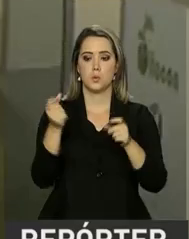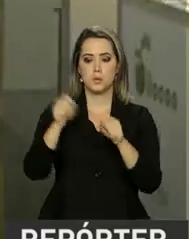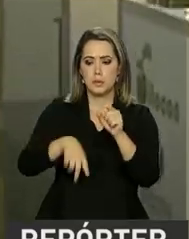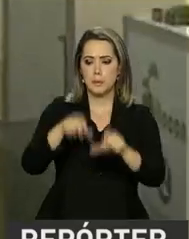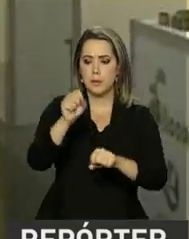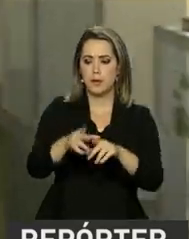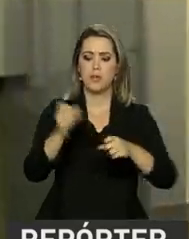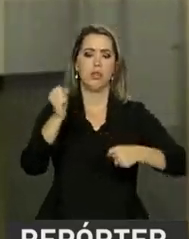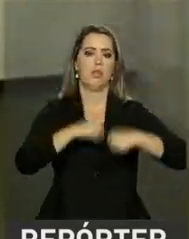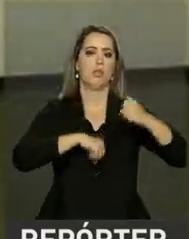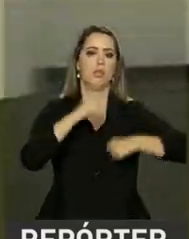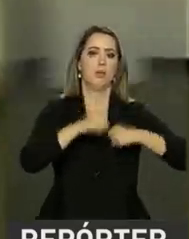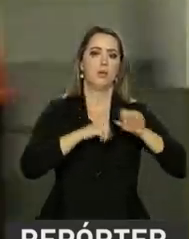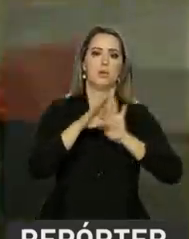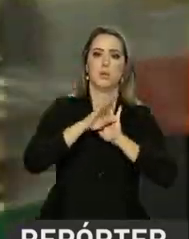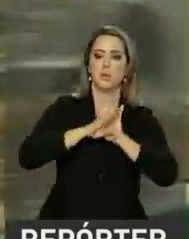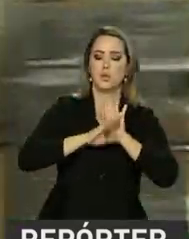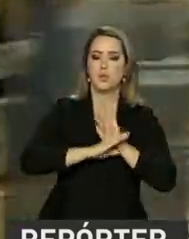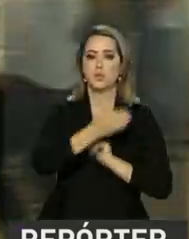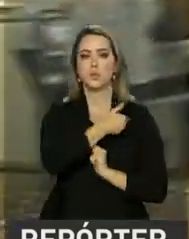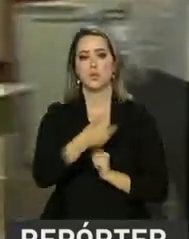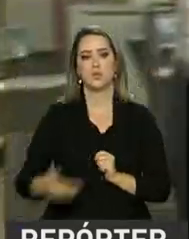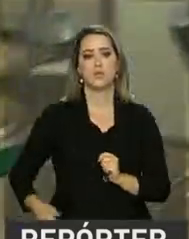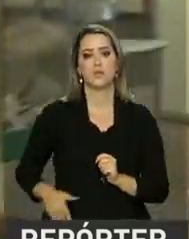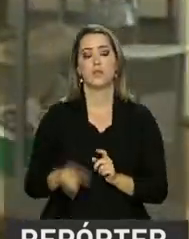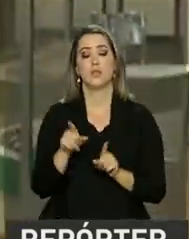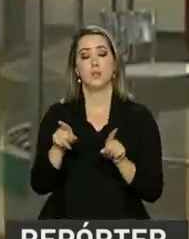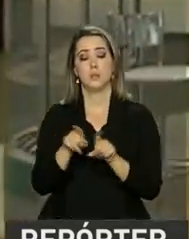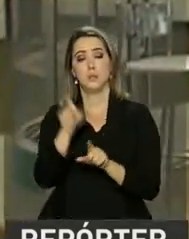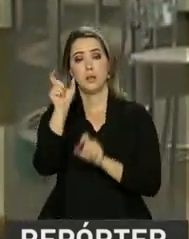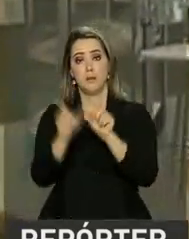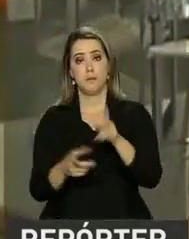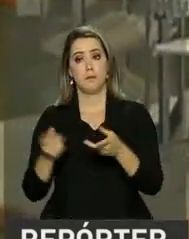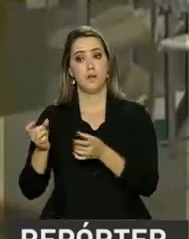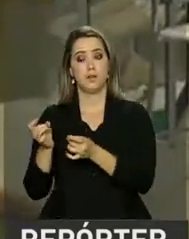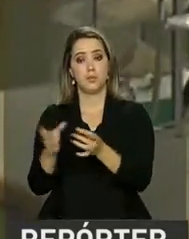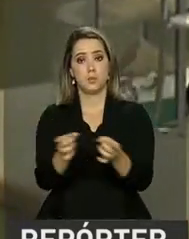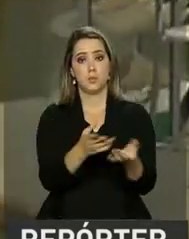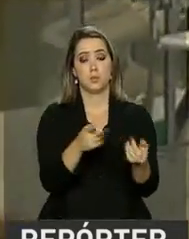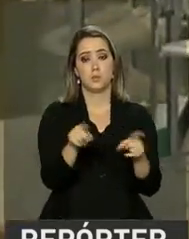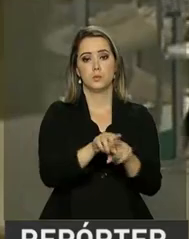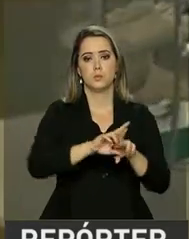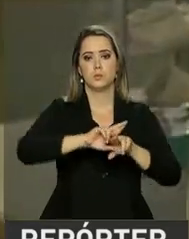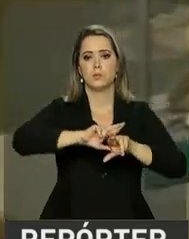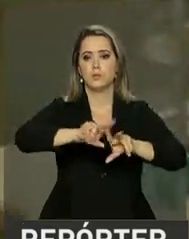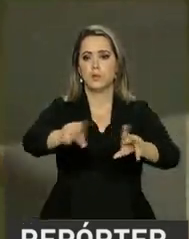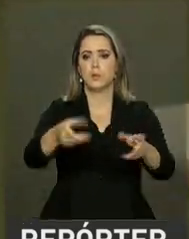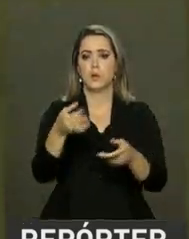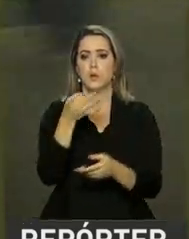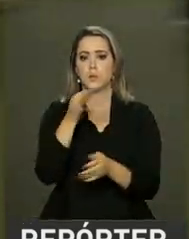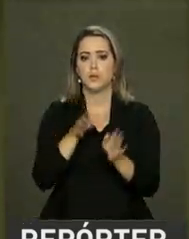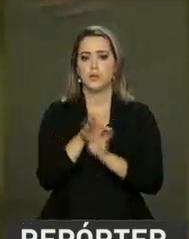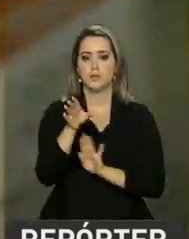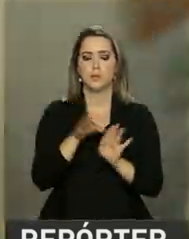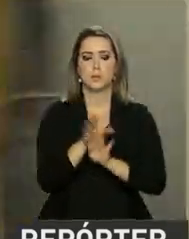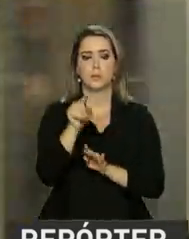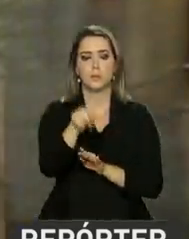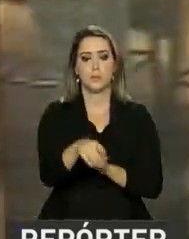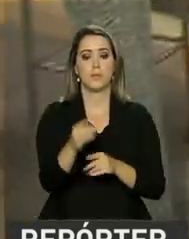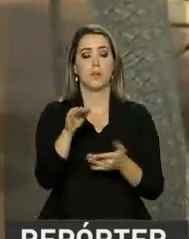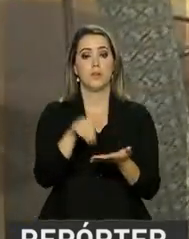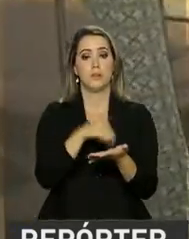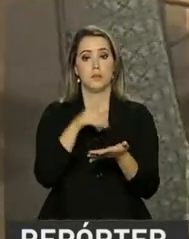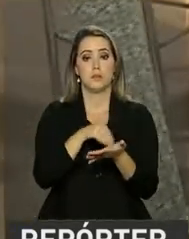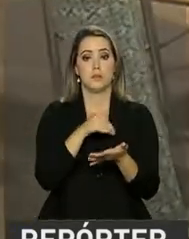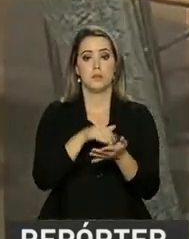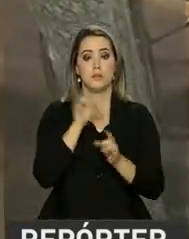indústrias, projetos governamentais, fornecedores de insumos e tecnologia, certificadores e consultorias. A Secretaria